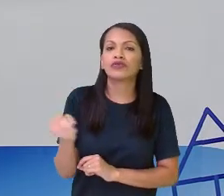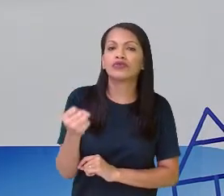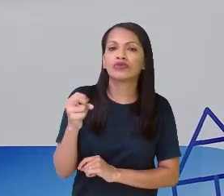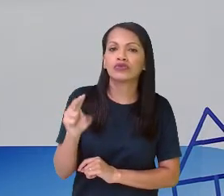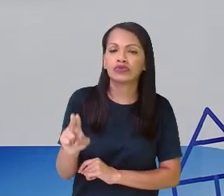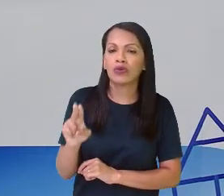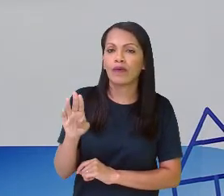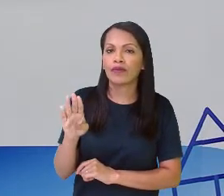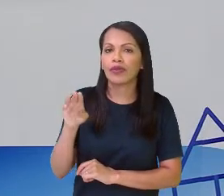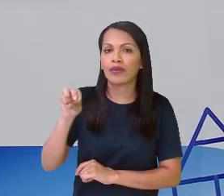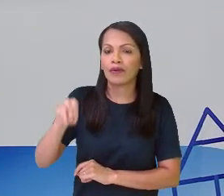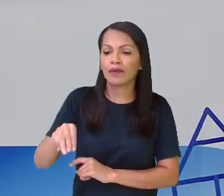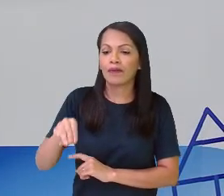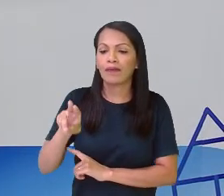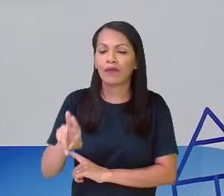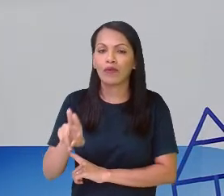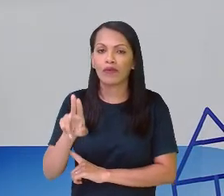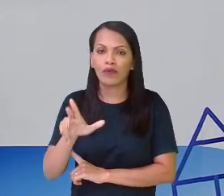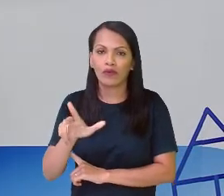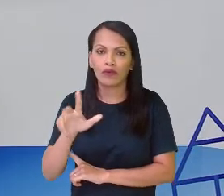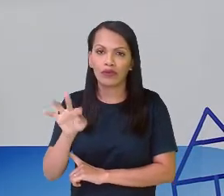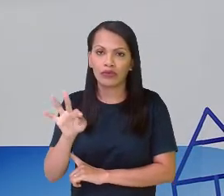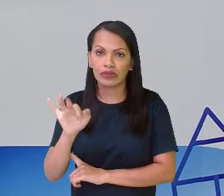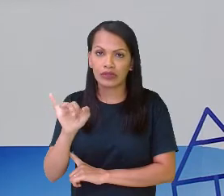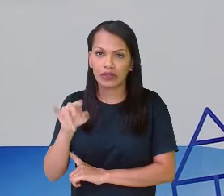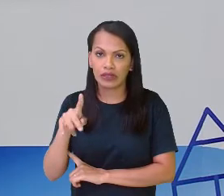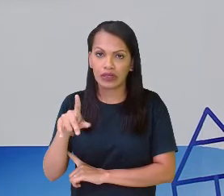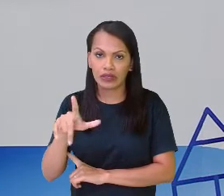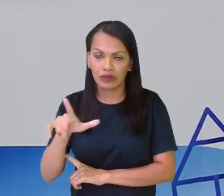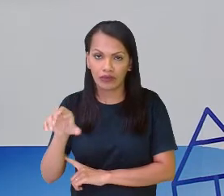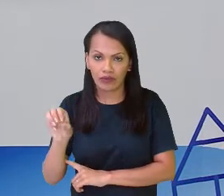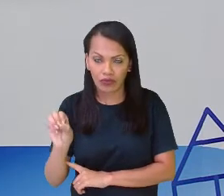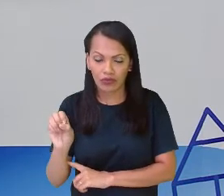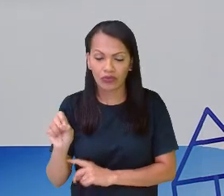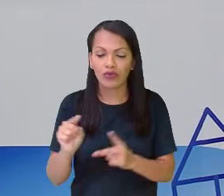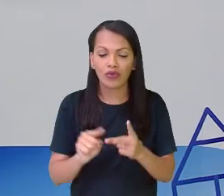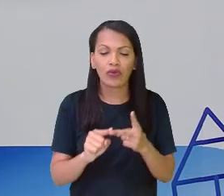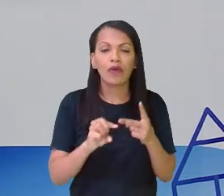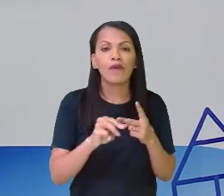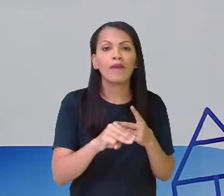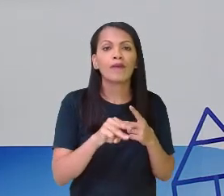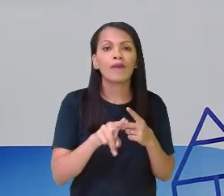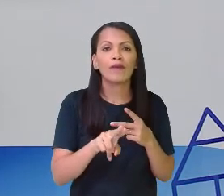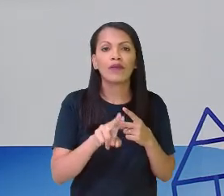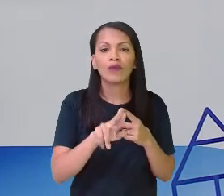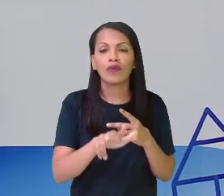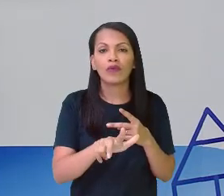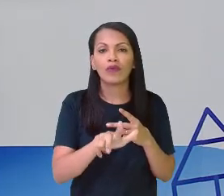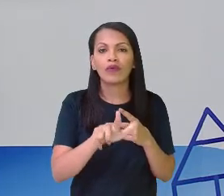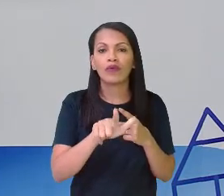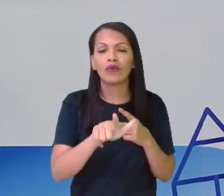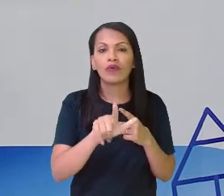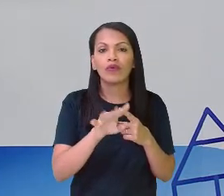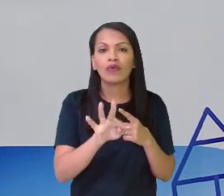os múltiplos também. Claro, hoje eu vou tocar em 2 unidades